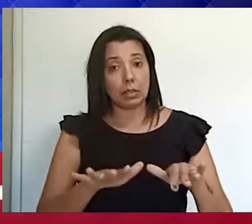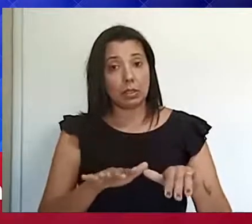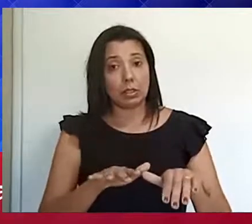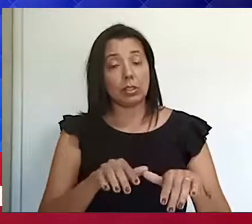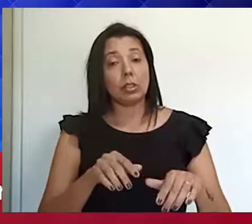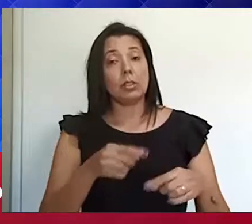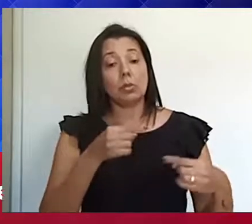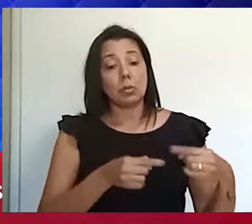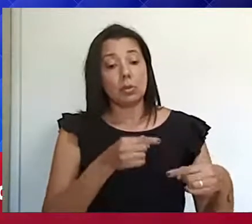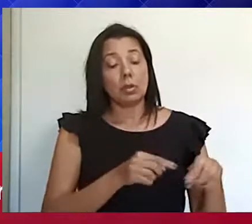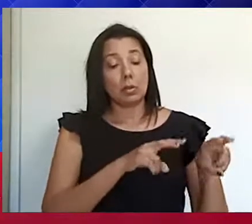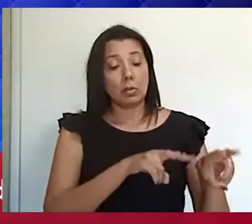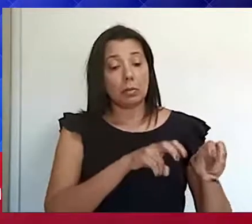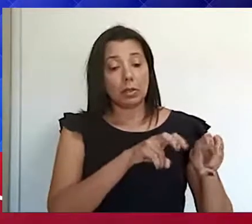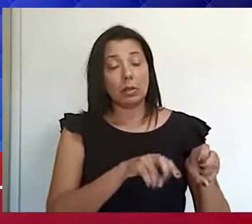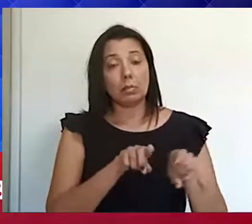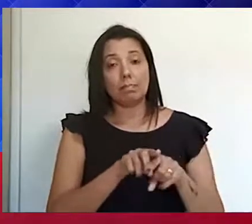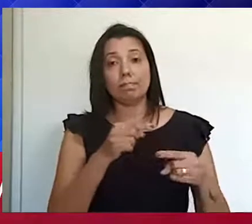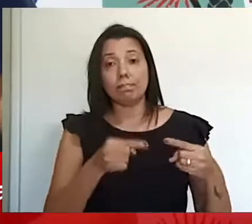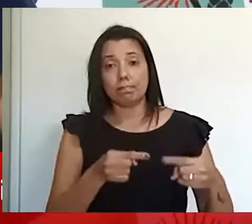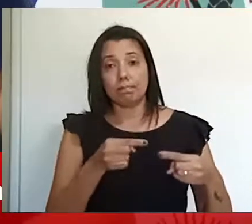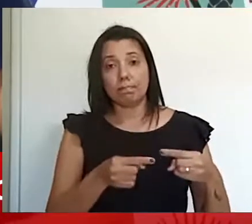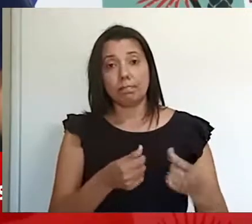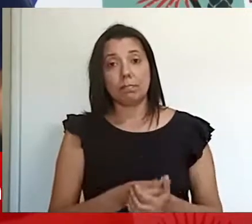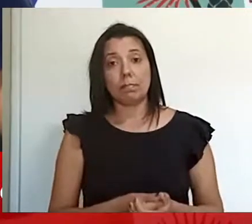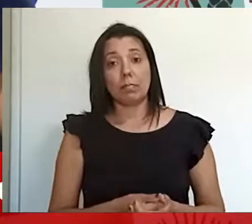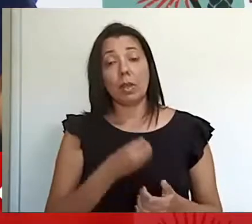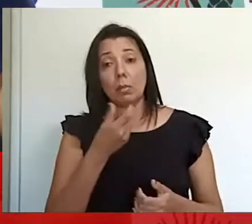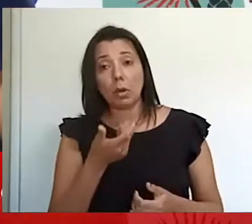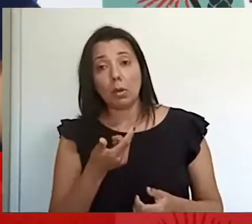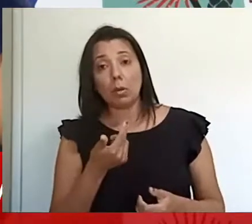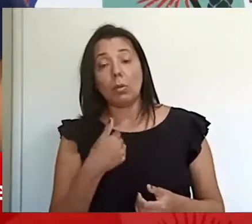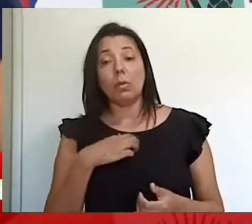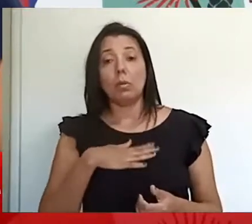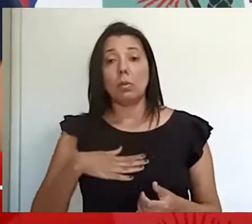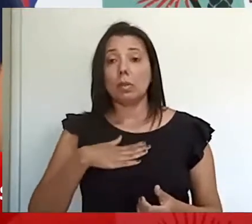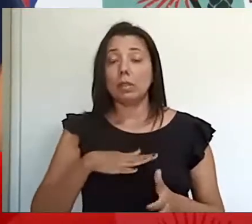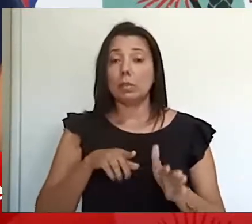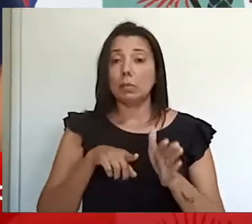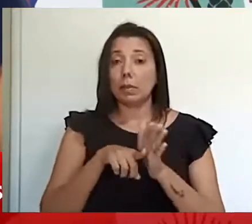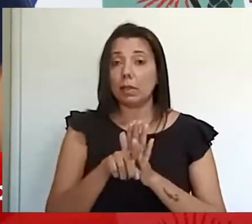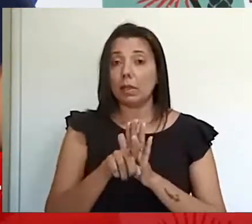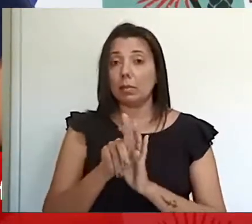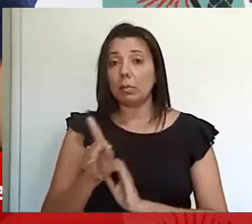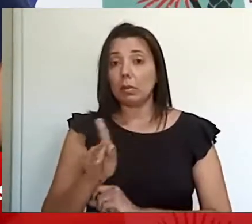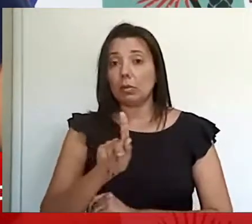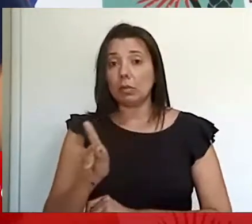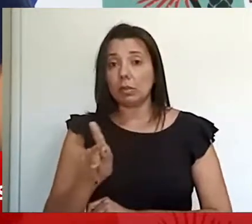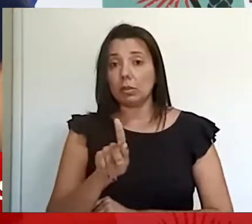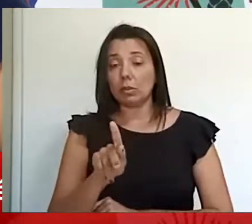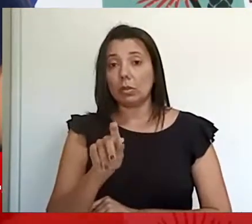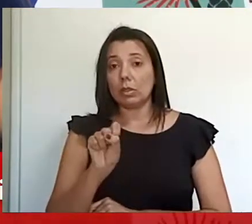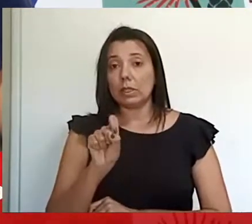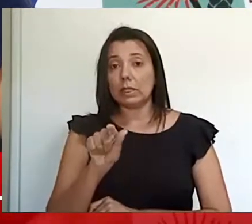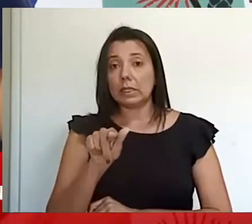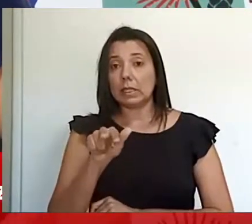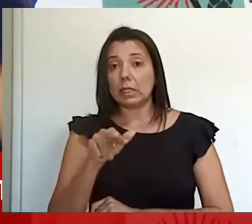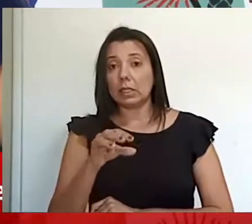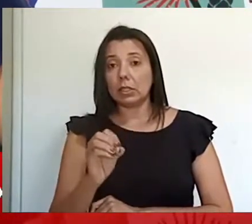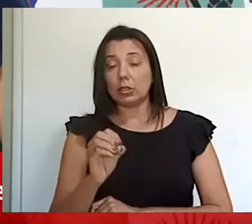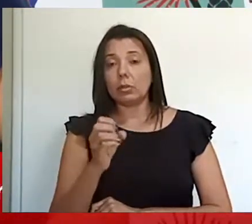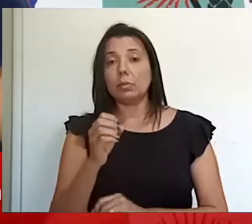Bom, eu quero perguntar para o professor Sérgio, por gentileza,